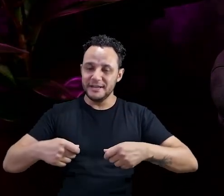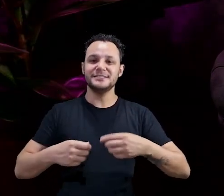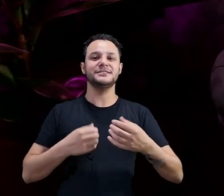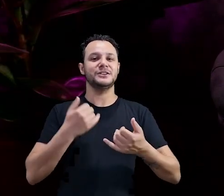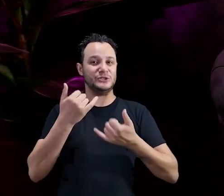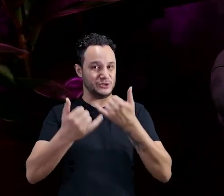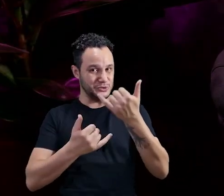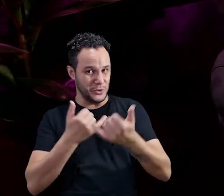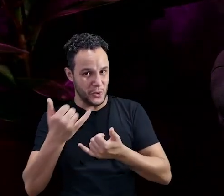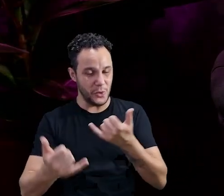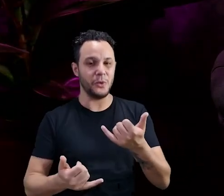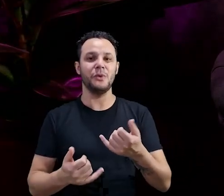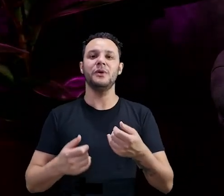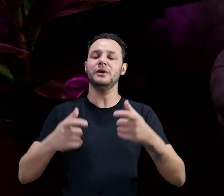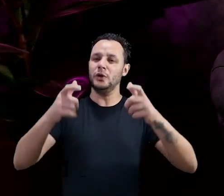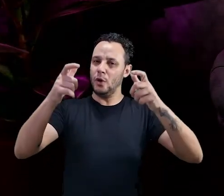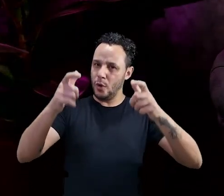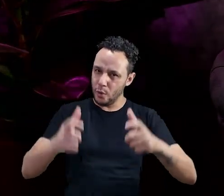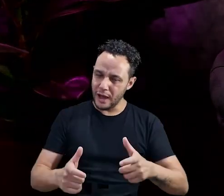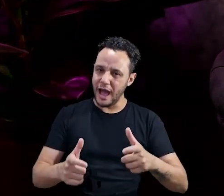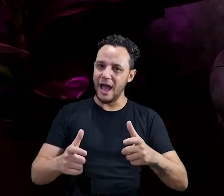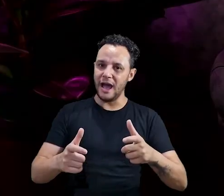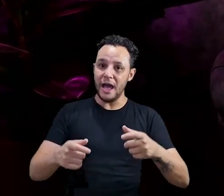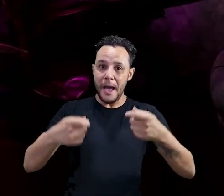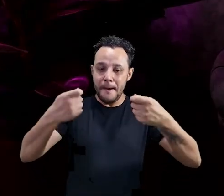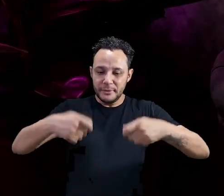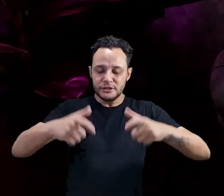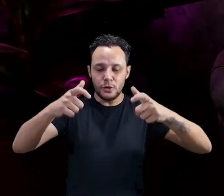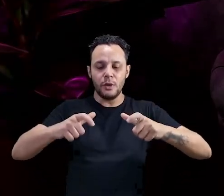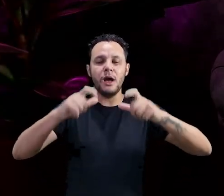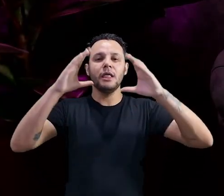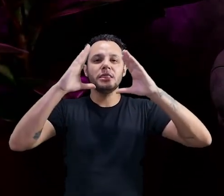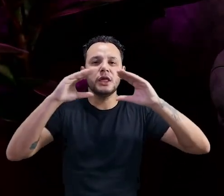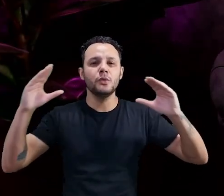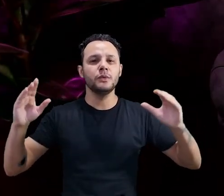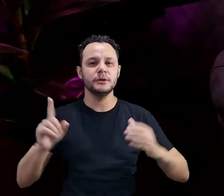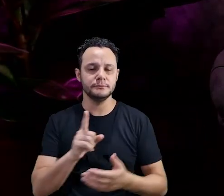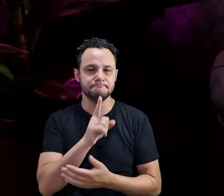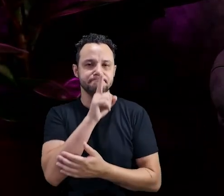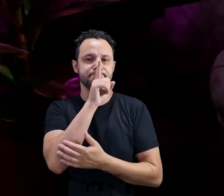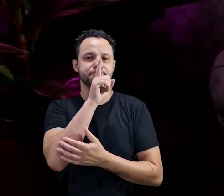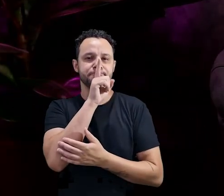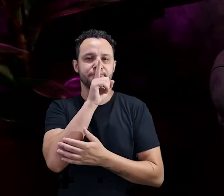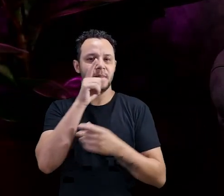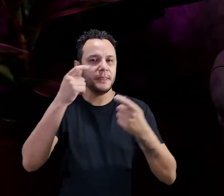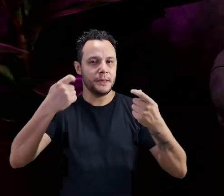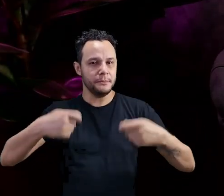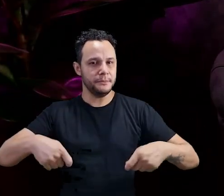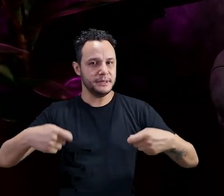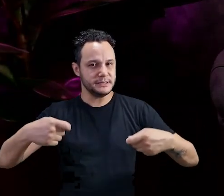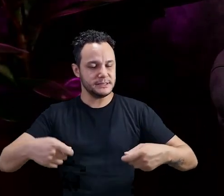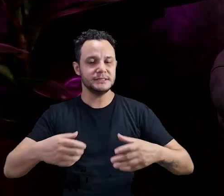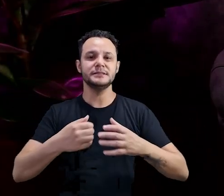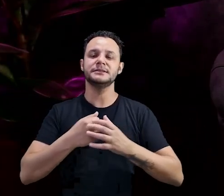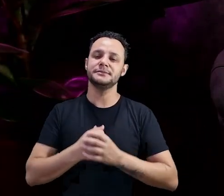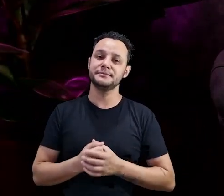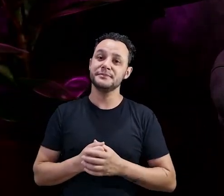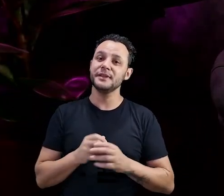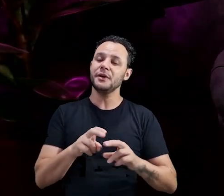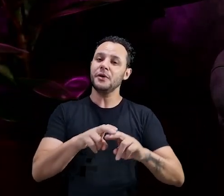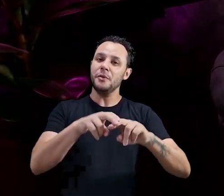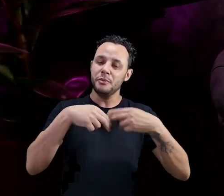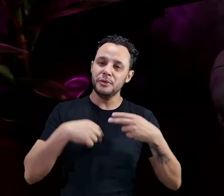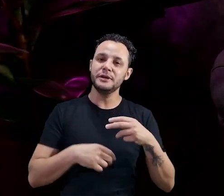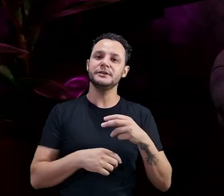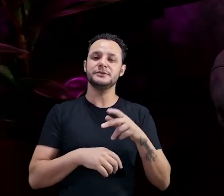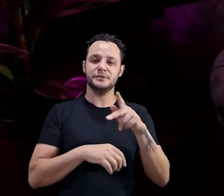de disponibilidade de espaço, eu preciso, às vezes, de um silêncio. Então, esse professor do AE, ele também vai planejar